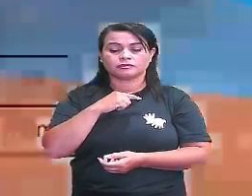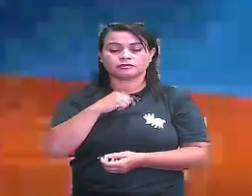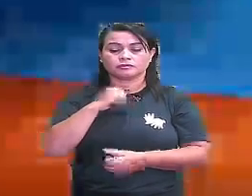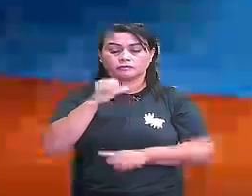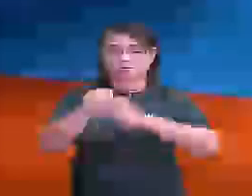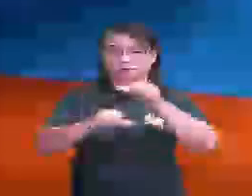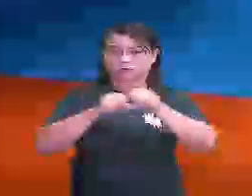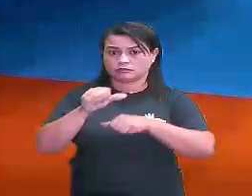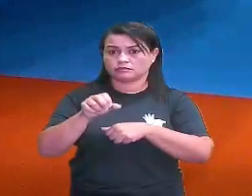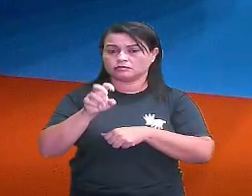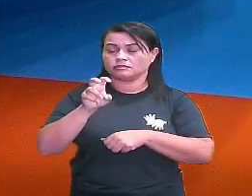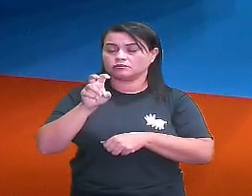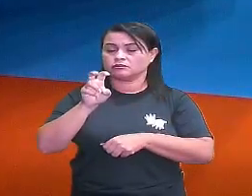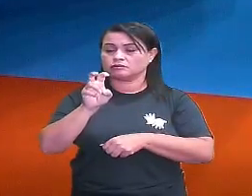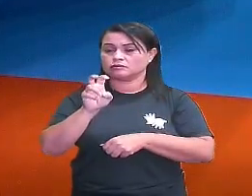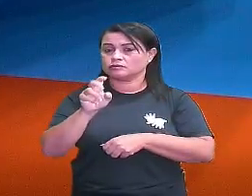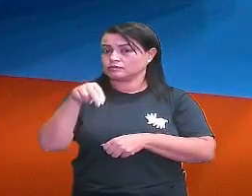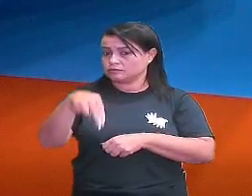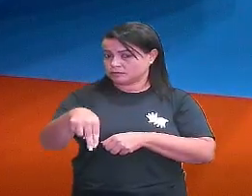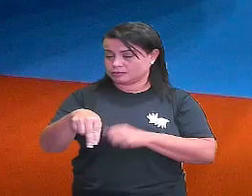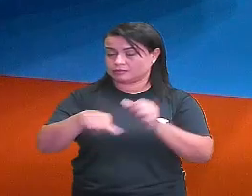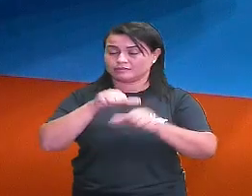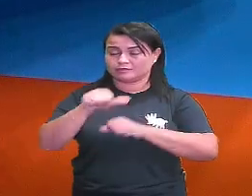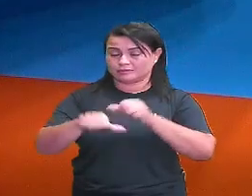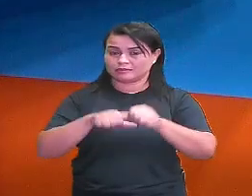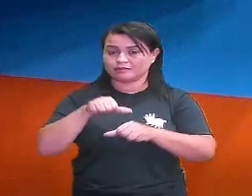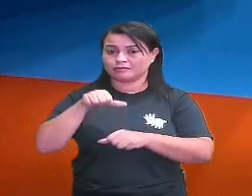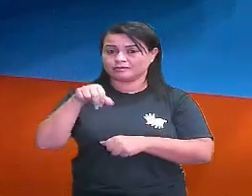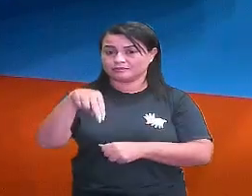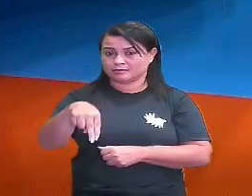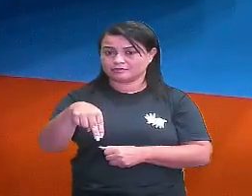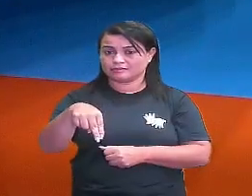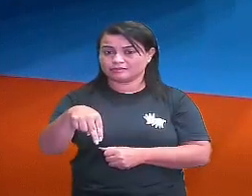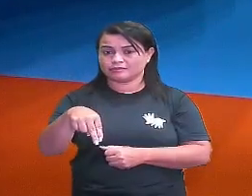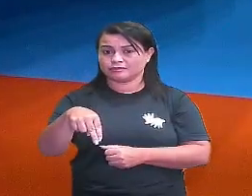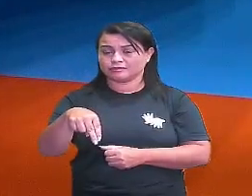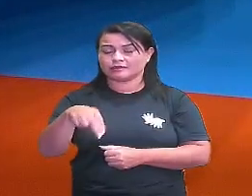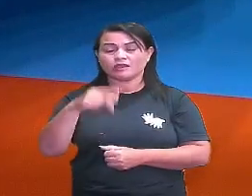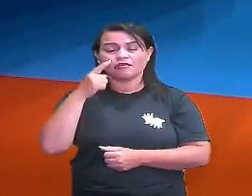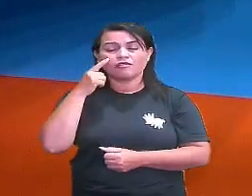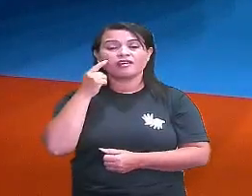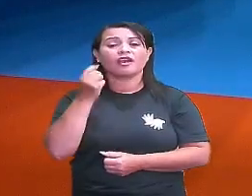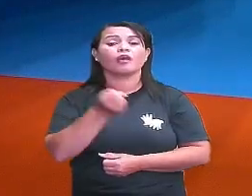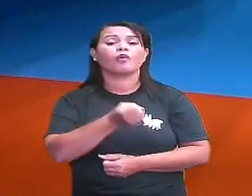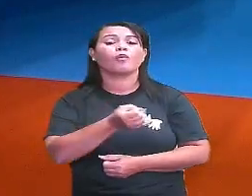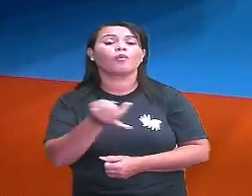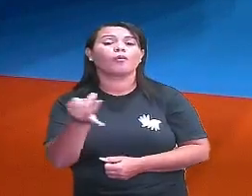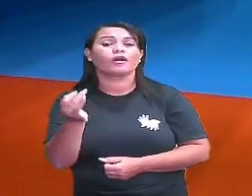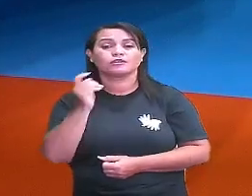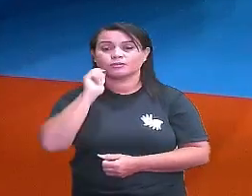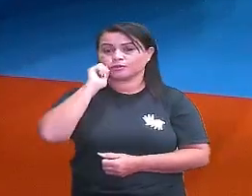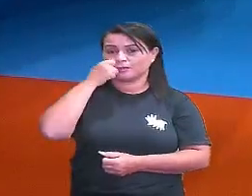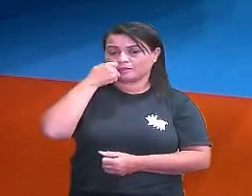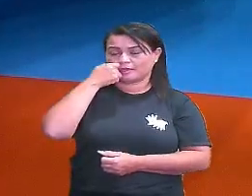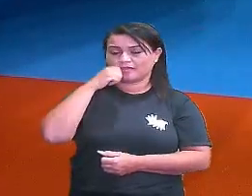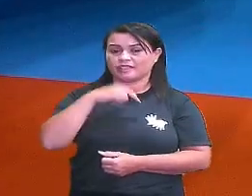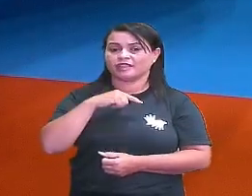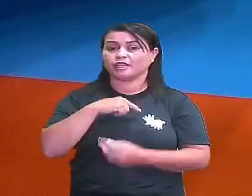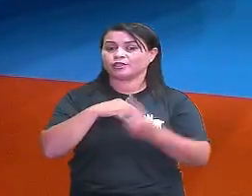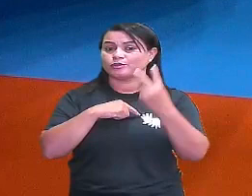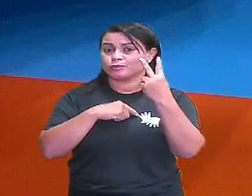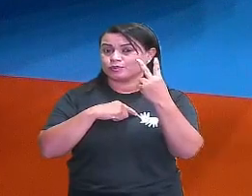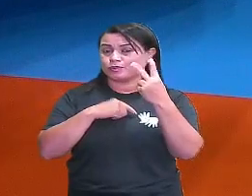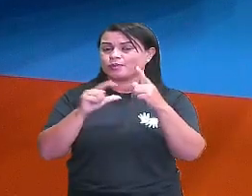que é referente ao número de pães, eu determino o valor de Q. Vejam que eu estou aí com duas